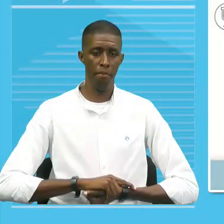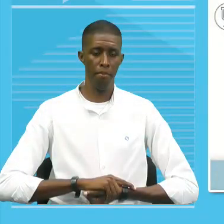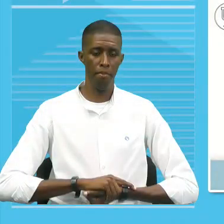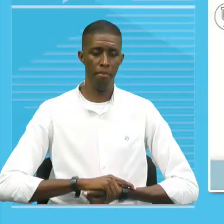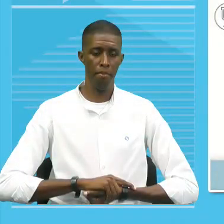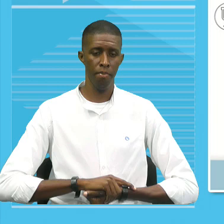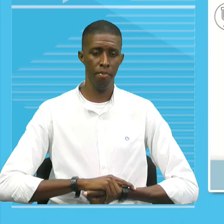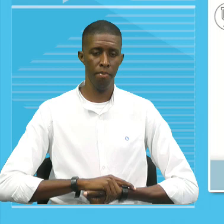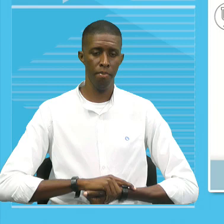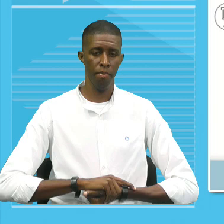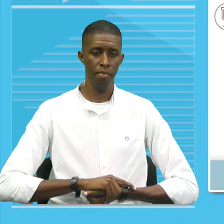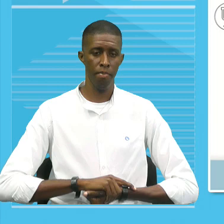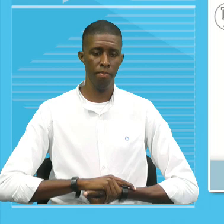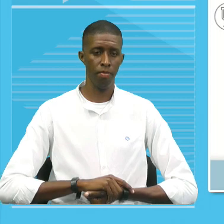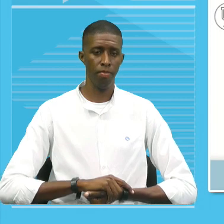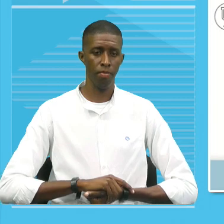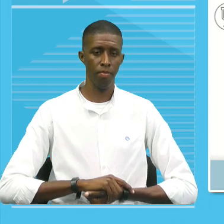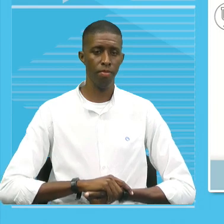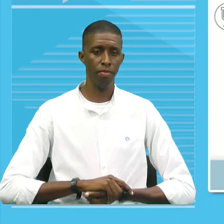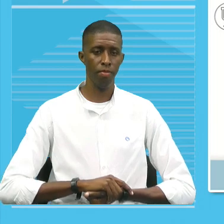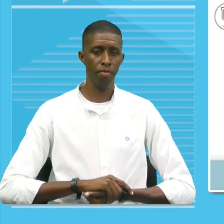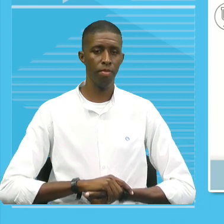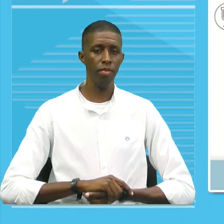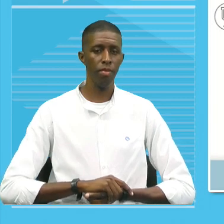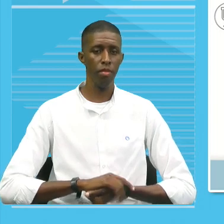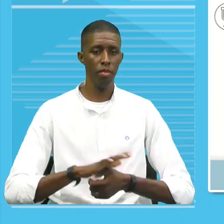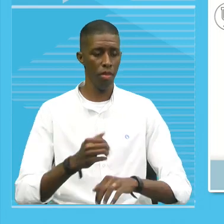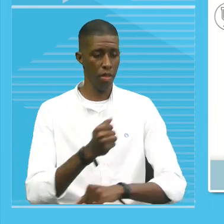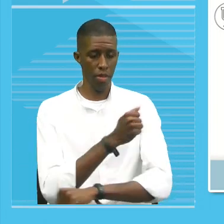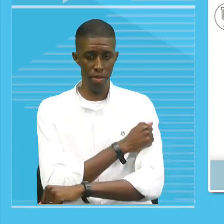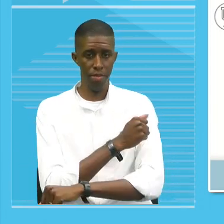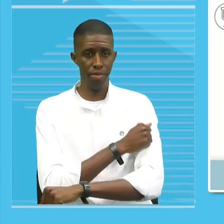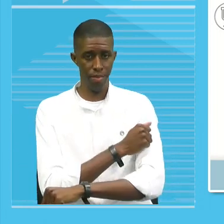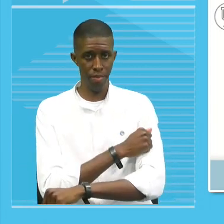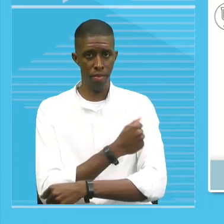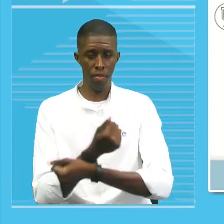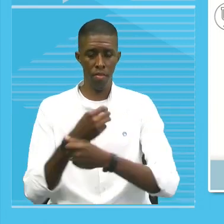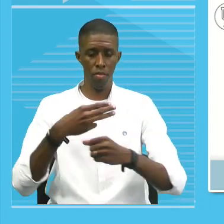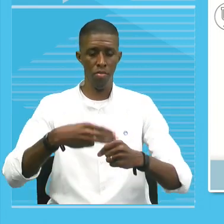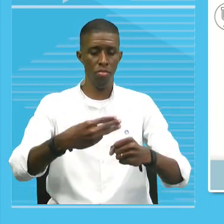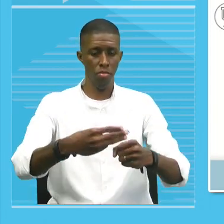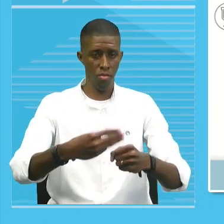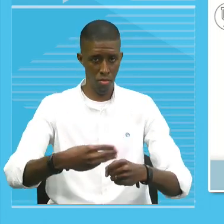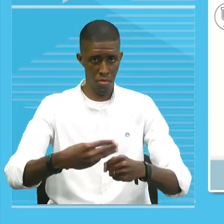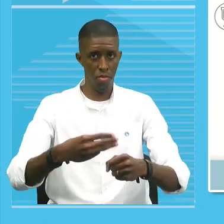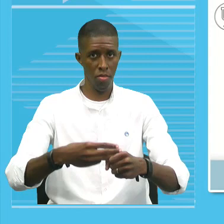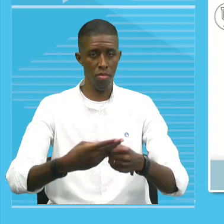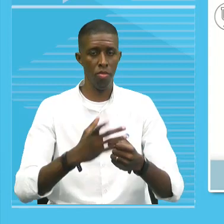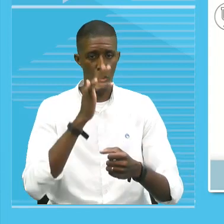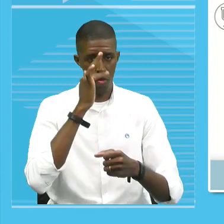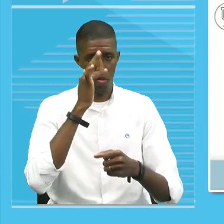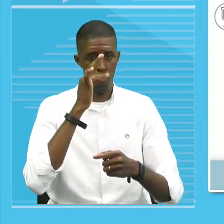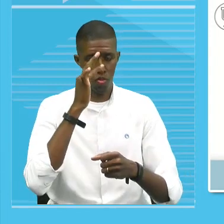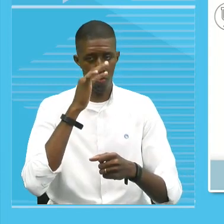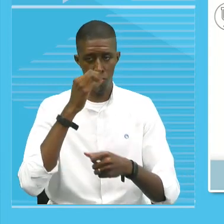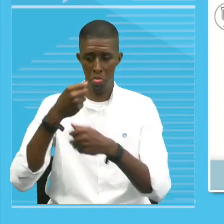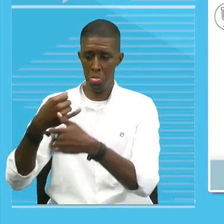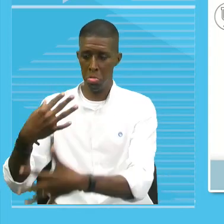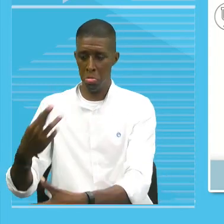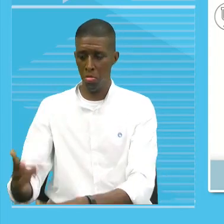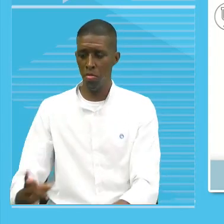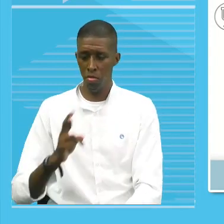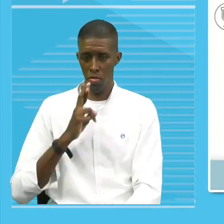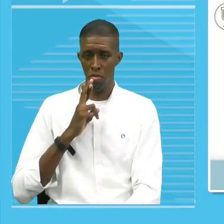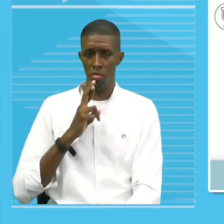Ok meus amigos de flores muito bem muito bem pronome antes do verbo né